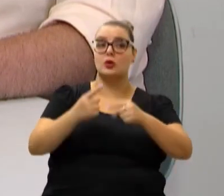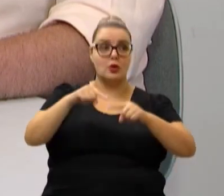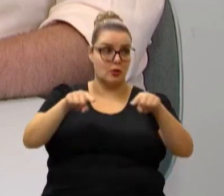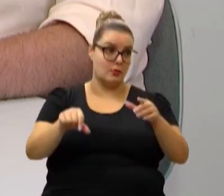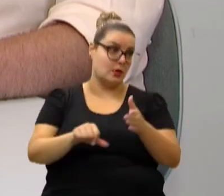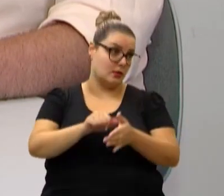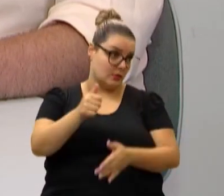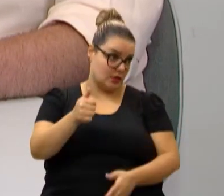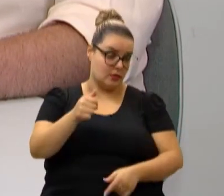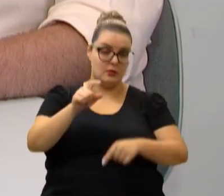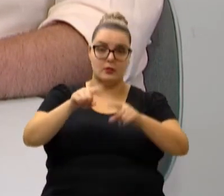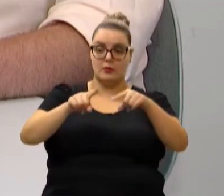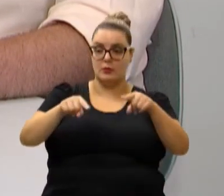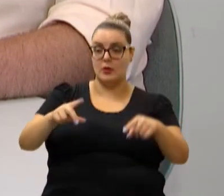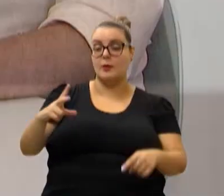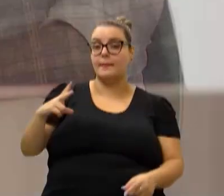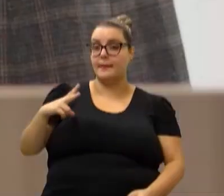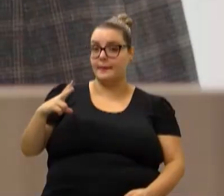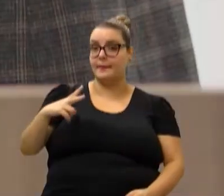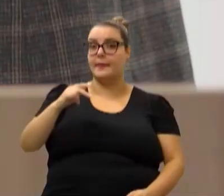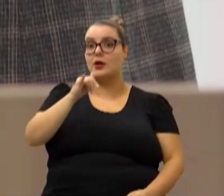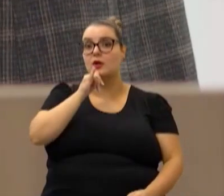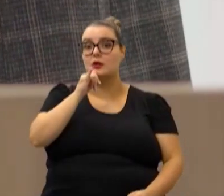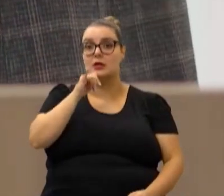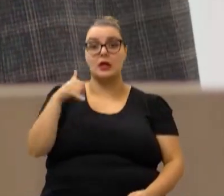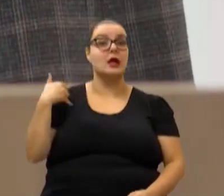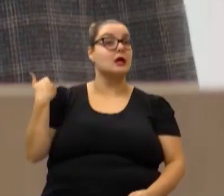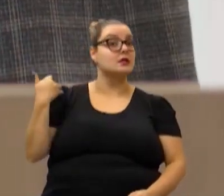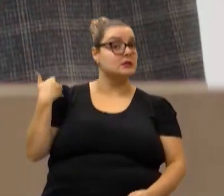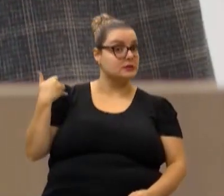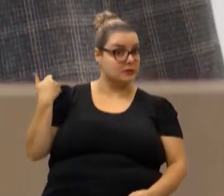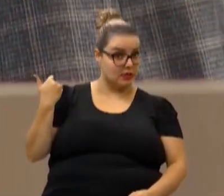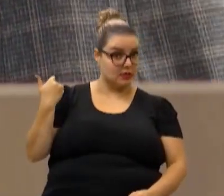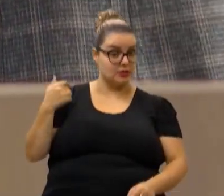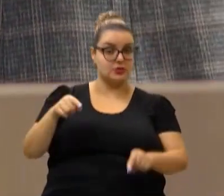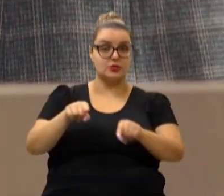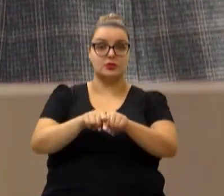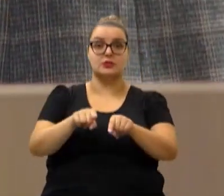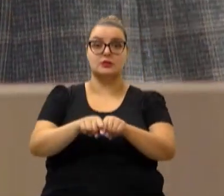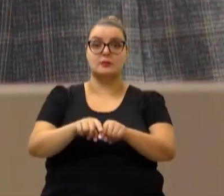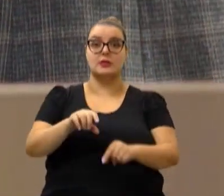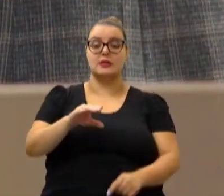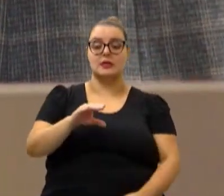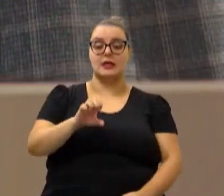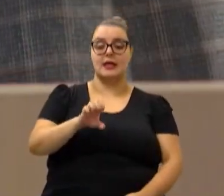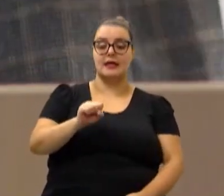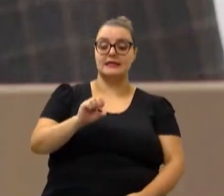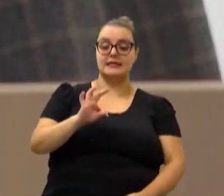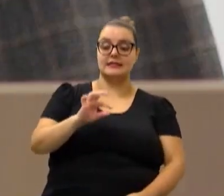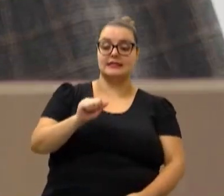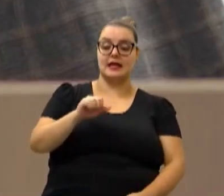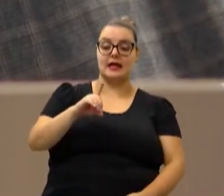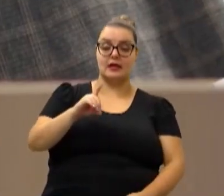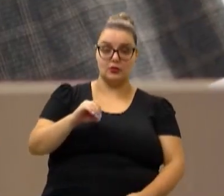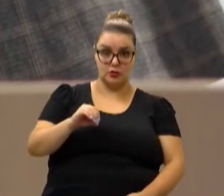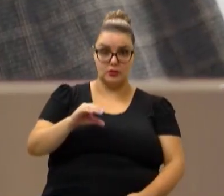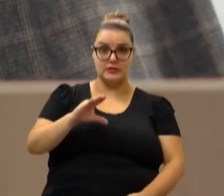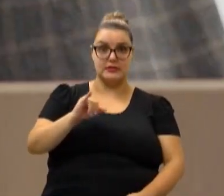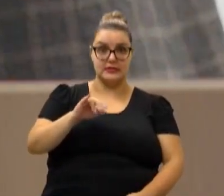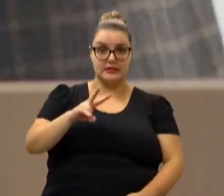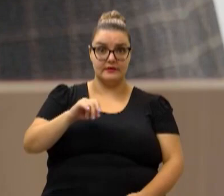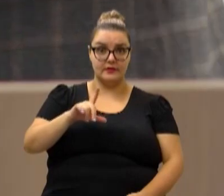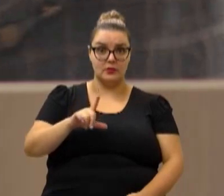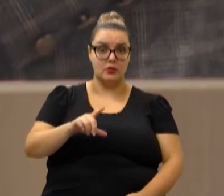partir de algumas variáveis. Primeiro, as variáveis pessoais, por exemplo, idade da pessoa e estado civil, por exemplo, solteiro,